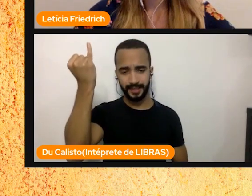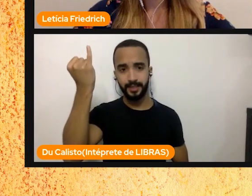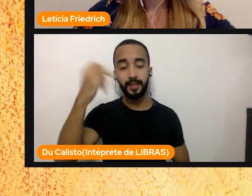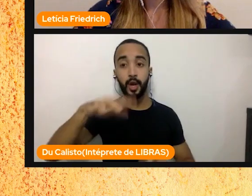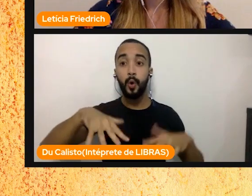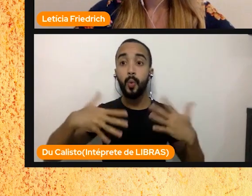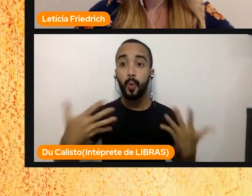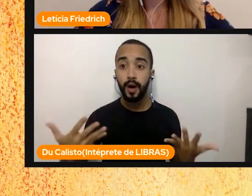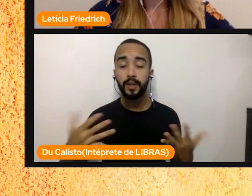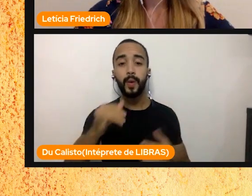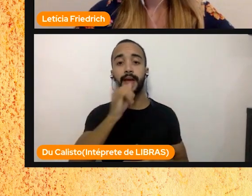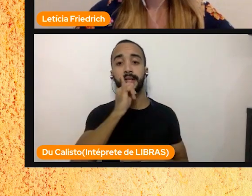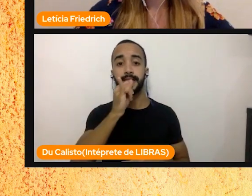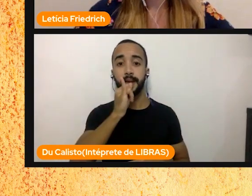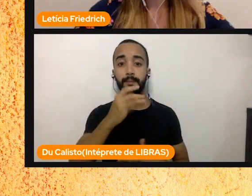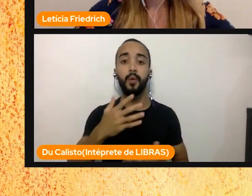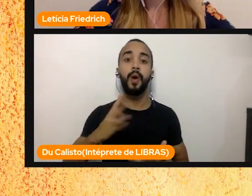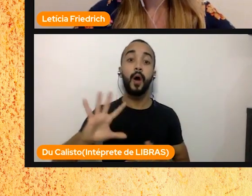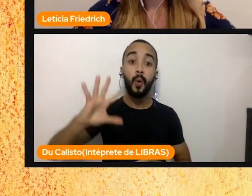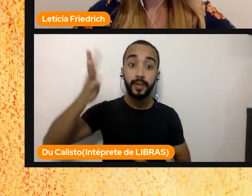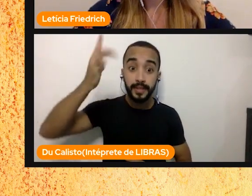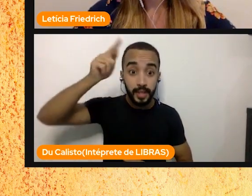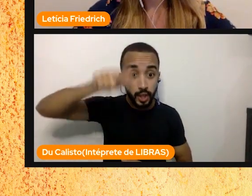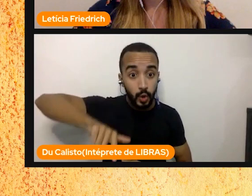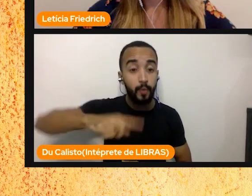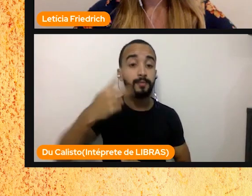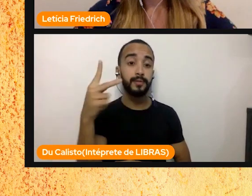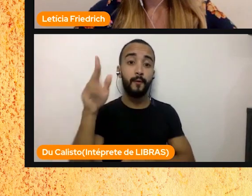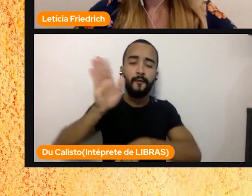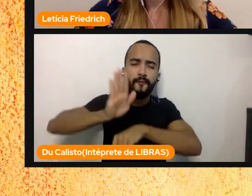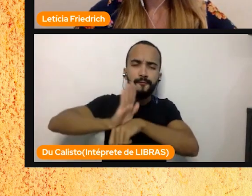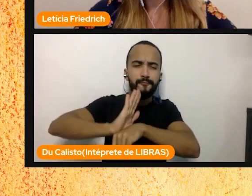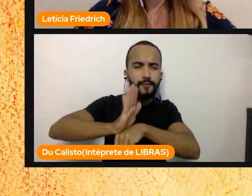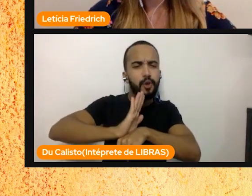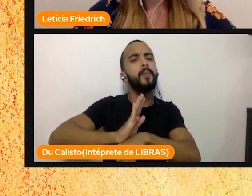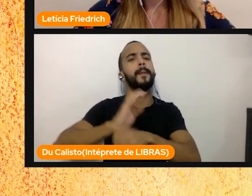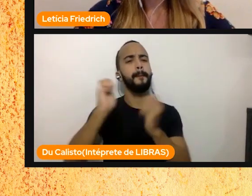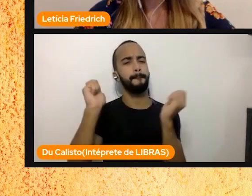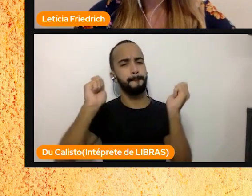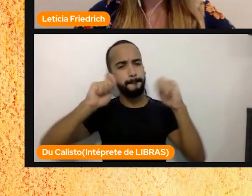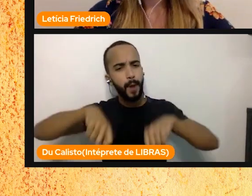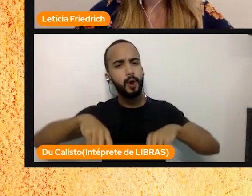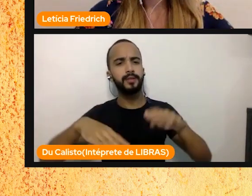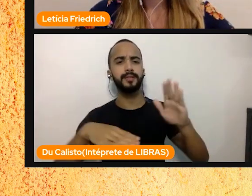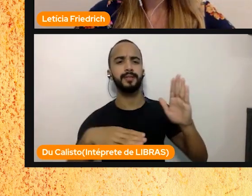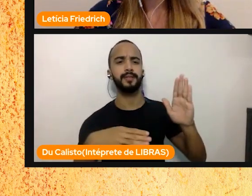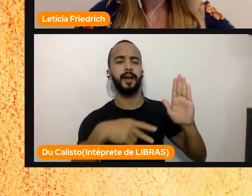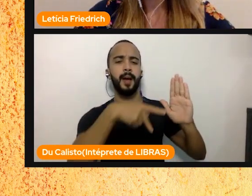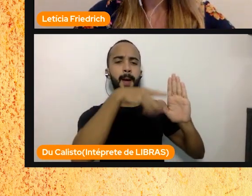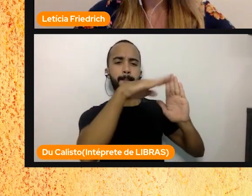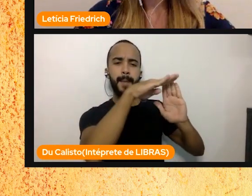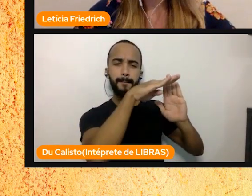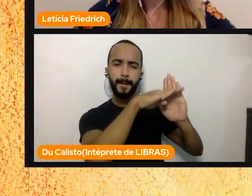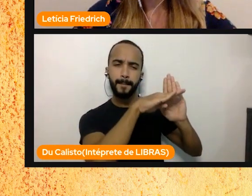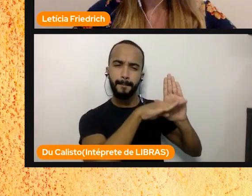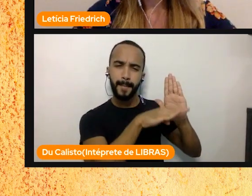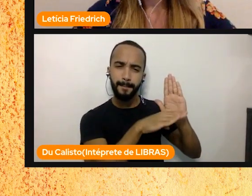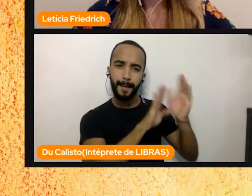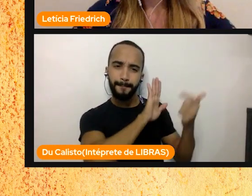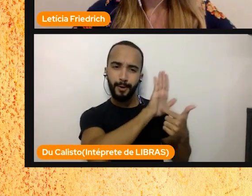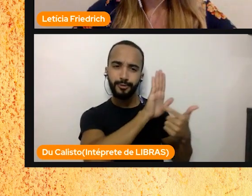voltar a acontecer presencialmente, esses filmes de vocês estejam também na programação para a gente fazer um lançamento bem bonito. E obrigado